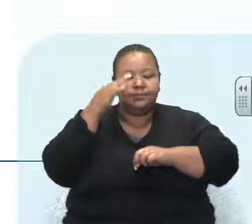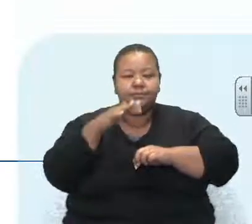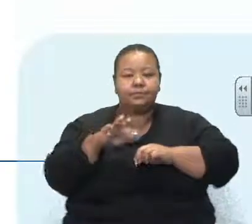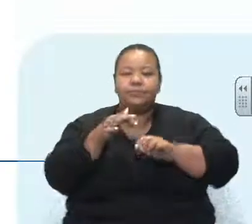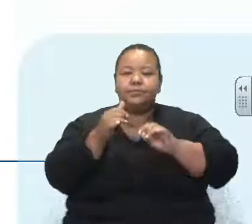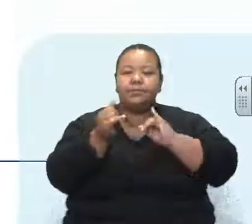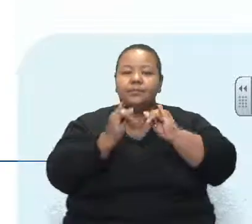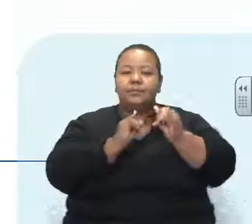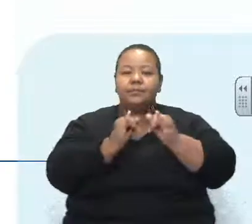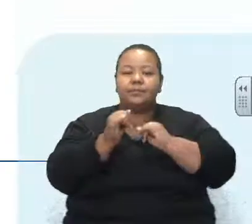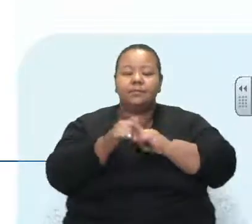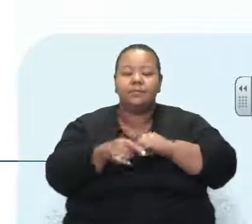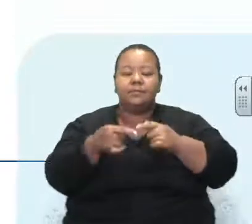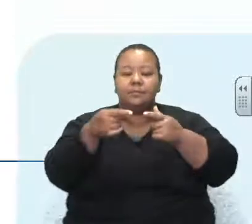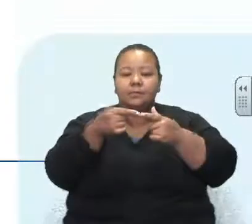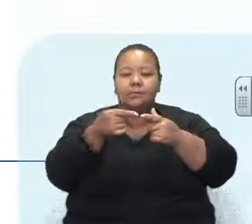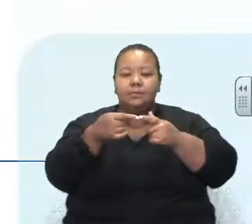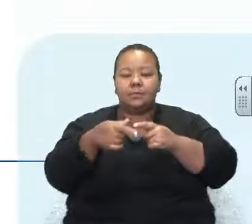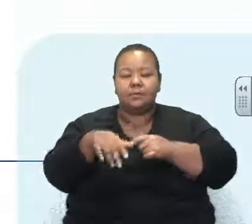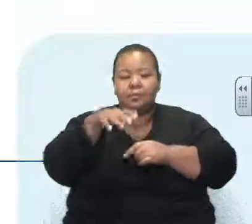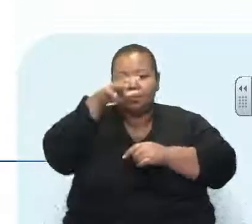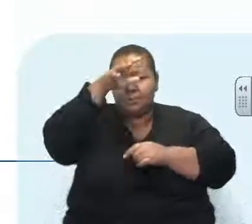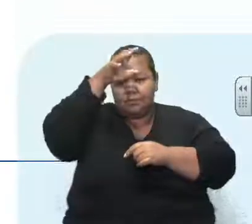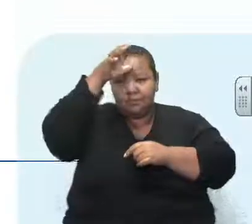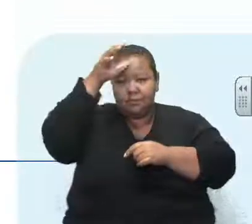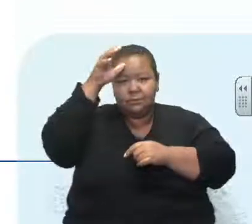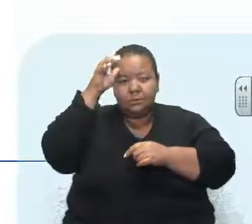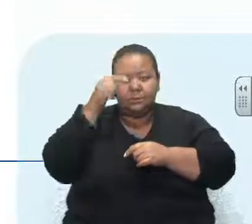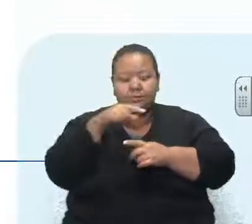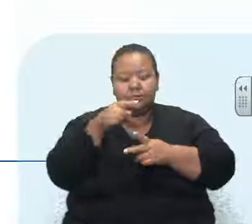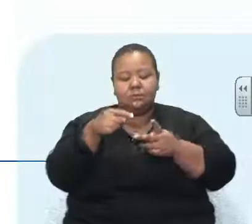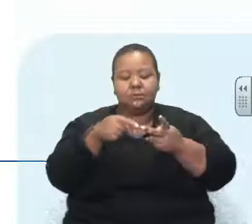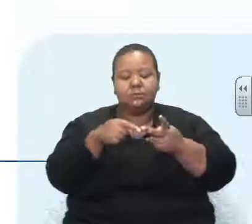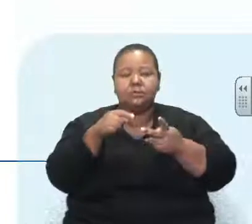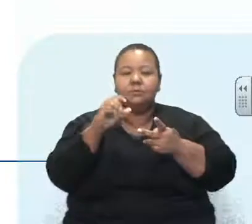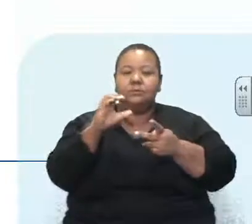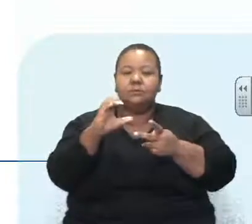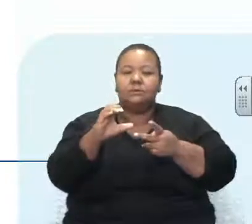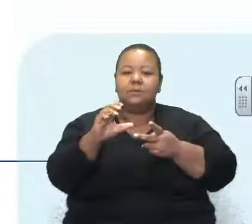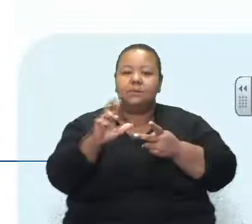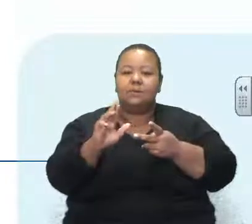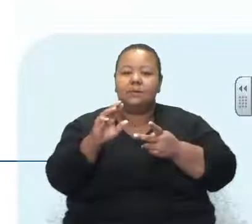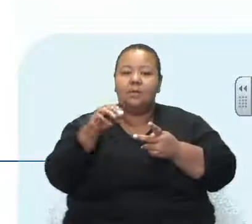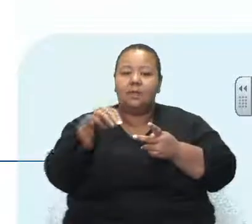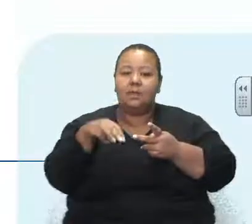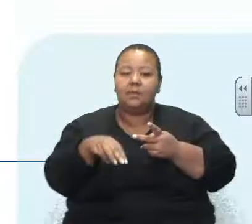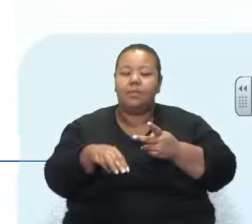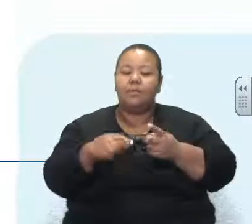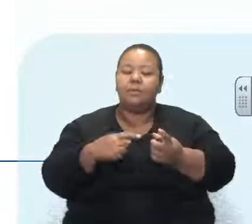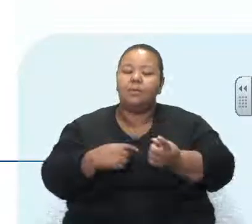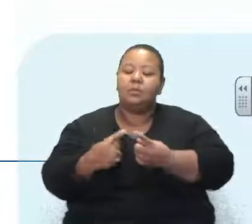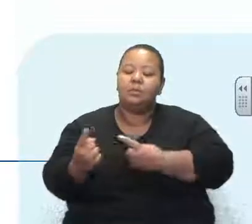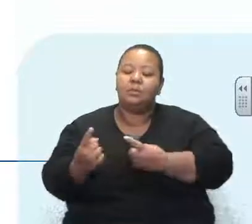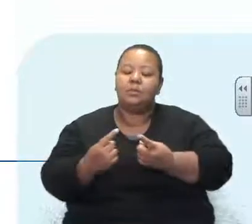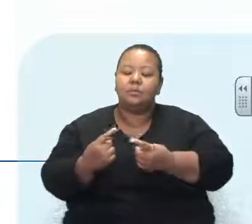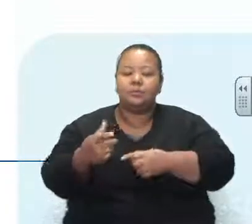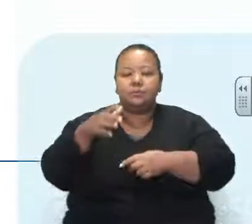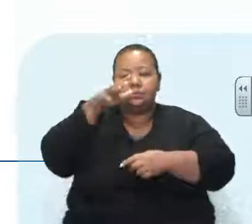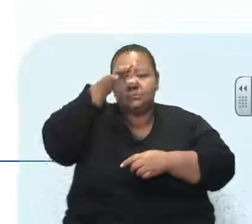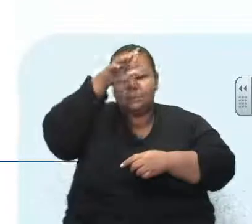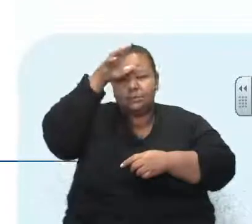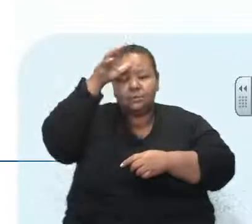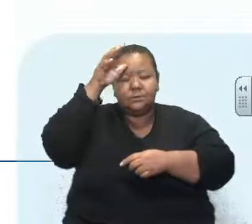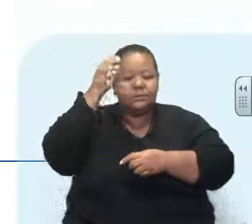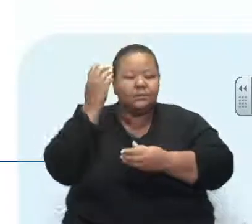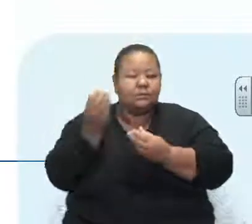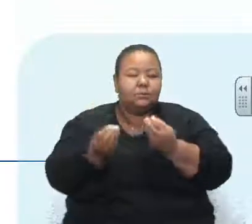de informações relacionados ao meu cliente. Meu CRM, minha gestão de relacionamento com o meu cliente. Como que eu